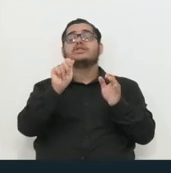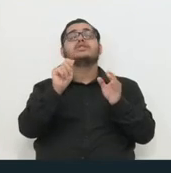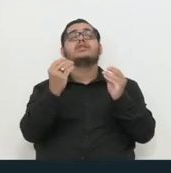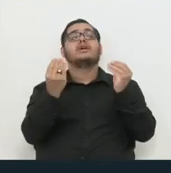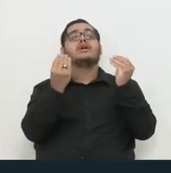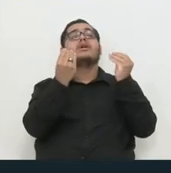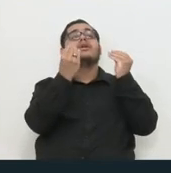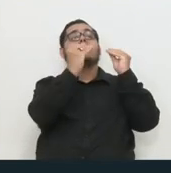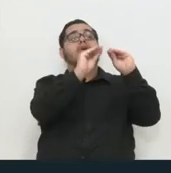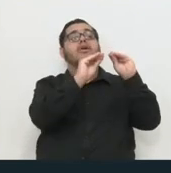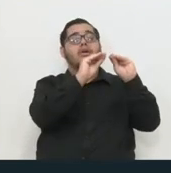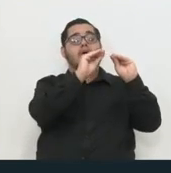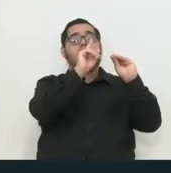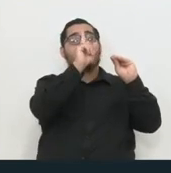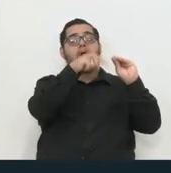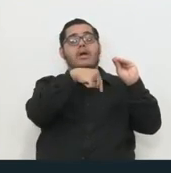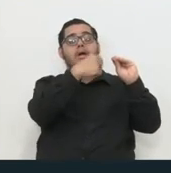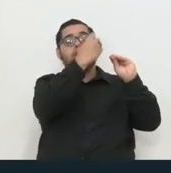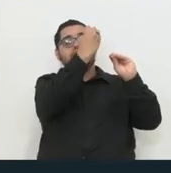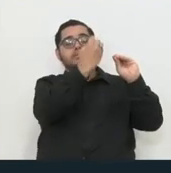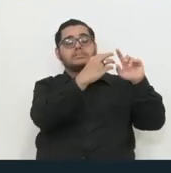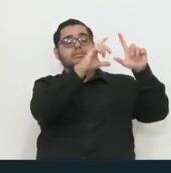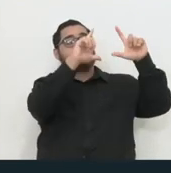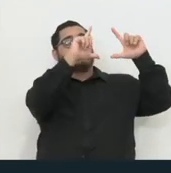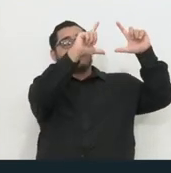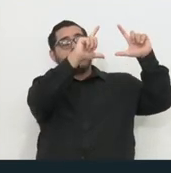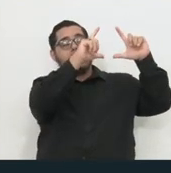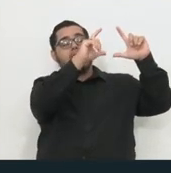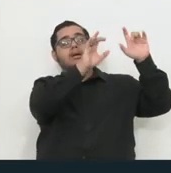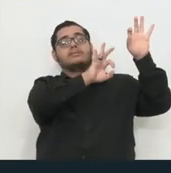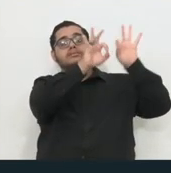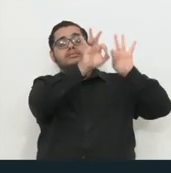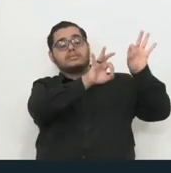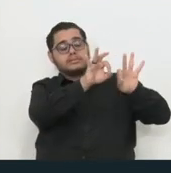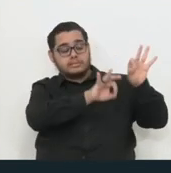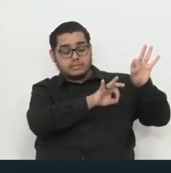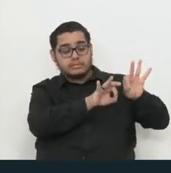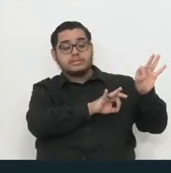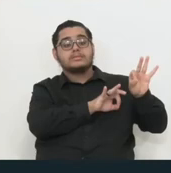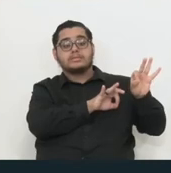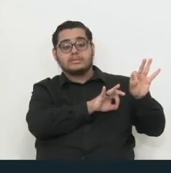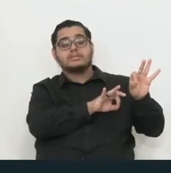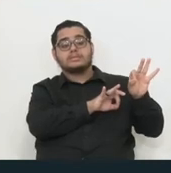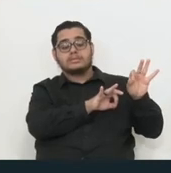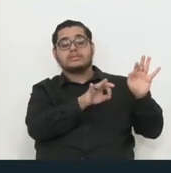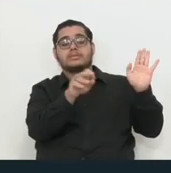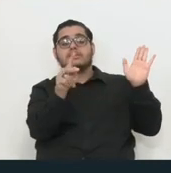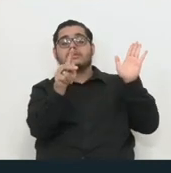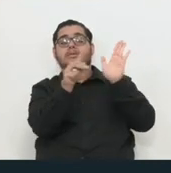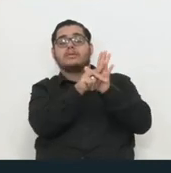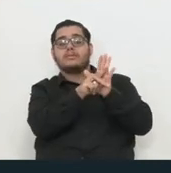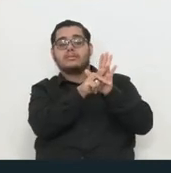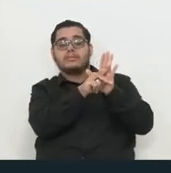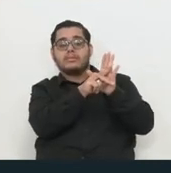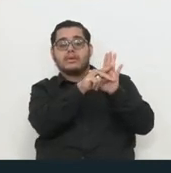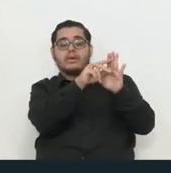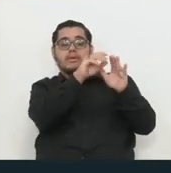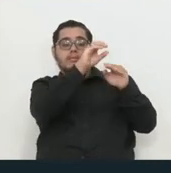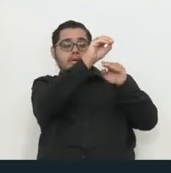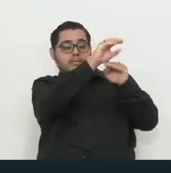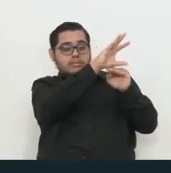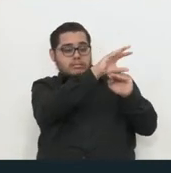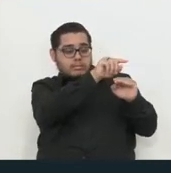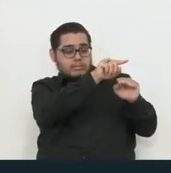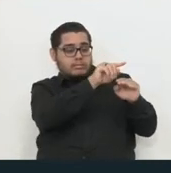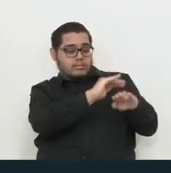sinalização de trânsito referente aos equipamentos fixos de fiscalização eletrônica ostensiva lombada